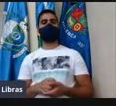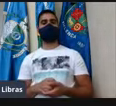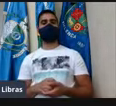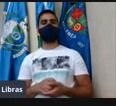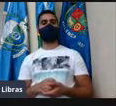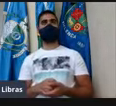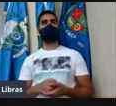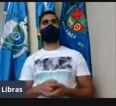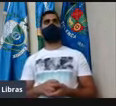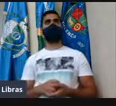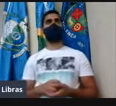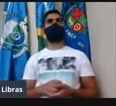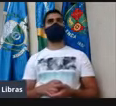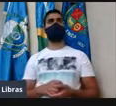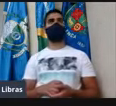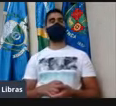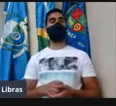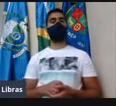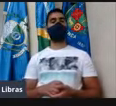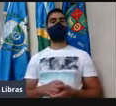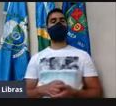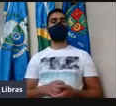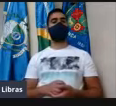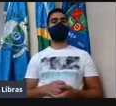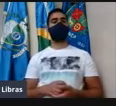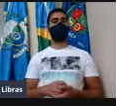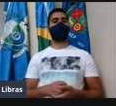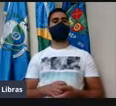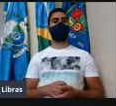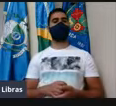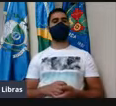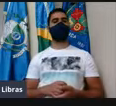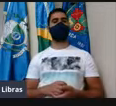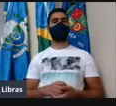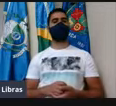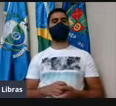O valor aplicado e o resultado do investimento logo ao lado.